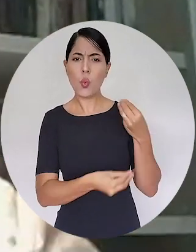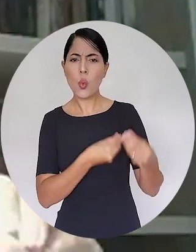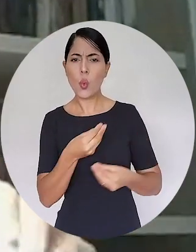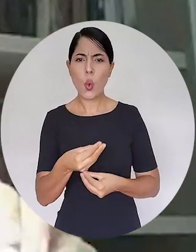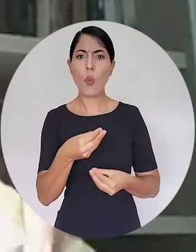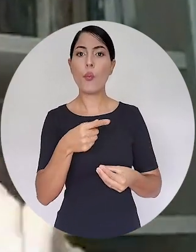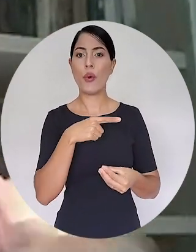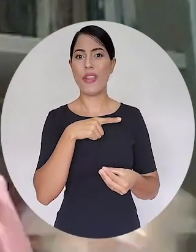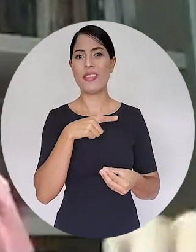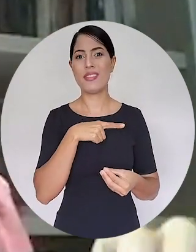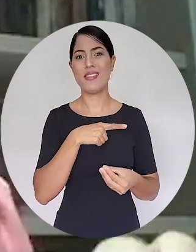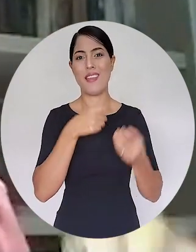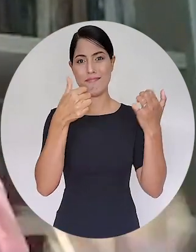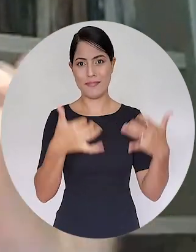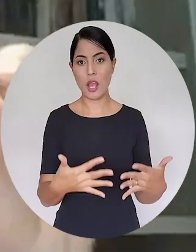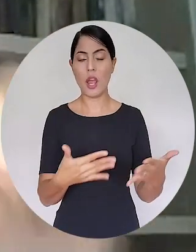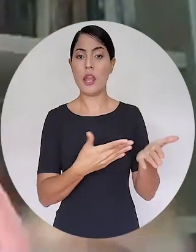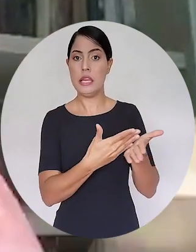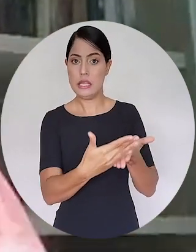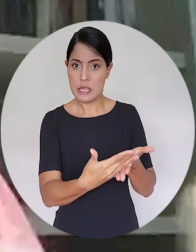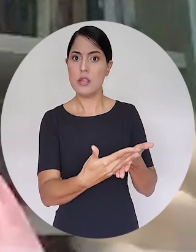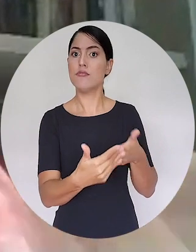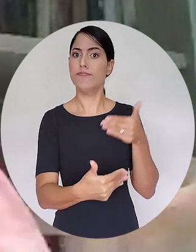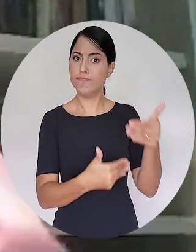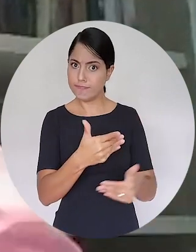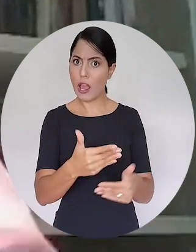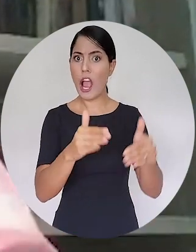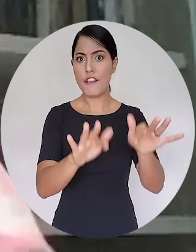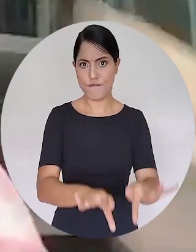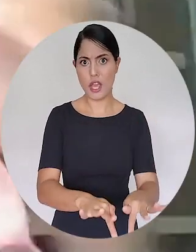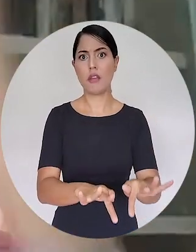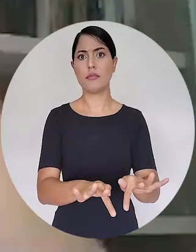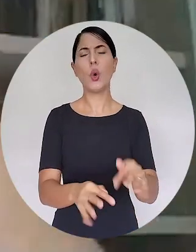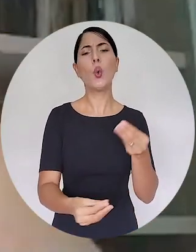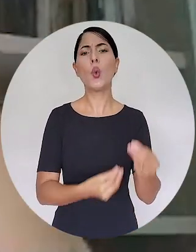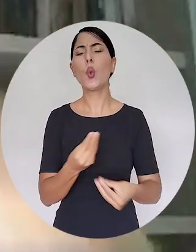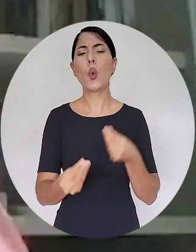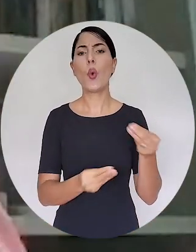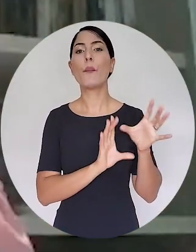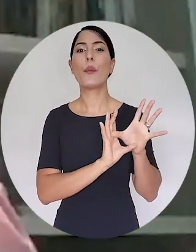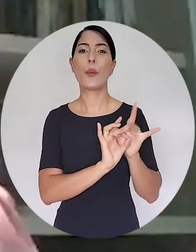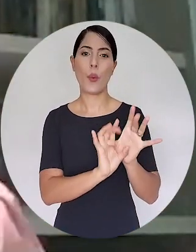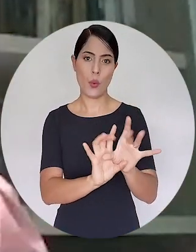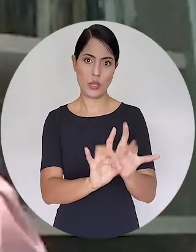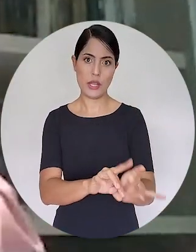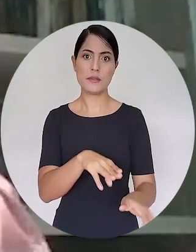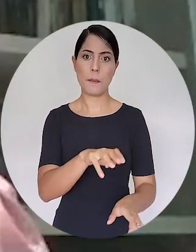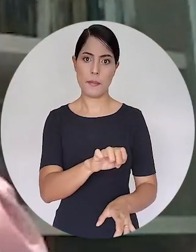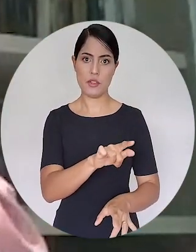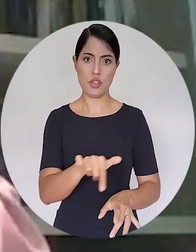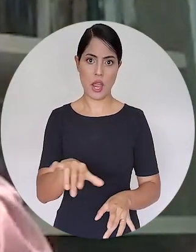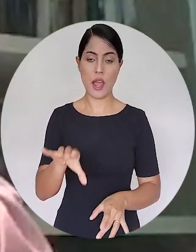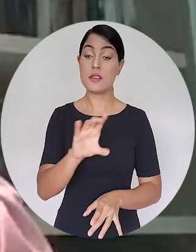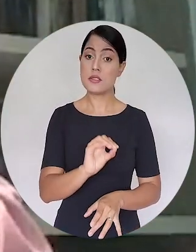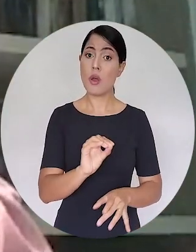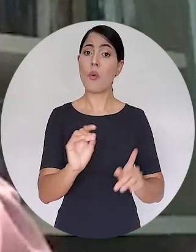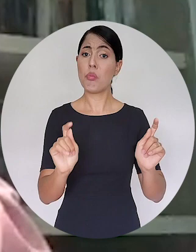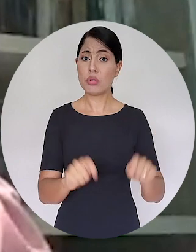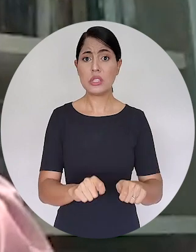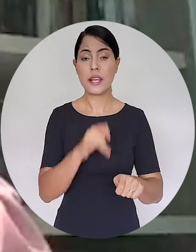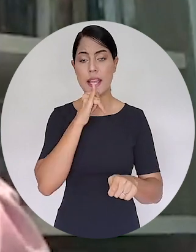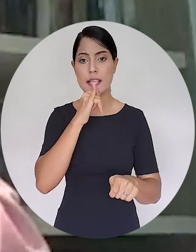mais pontual, né? Com começo, meio e fim, para resolver aquela disputa específica. Mas quando a gente está falando de um contexto